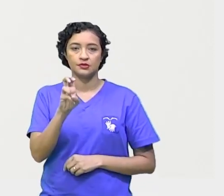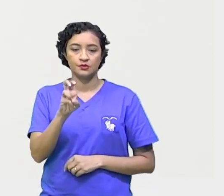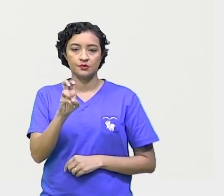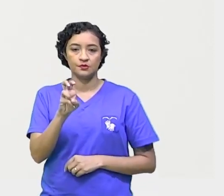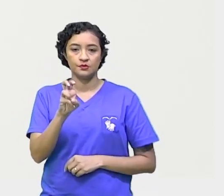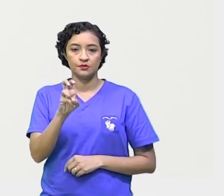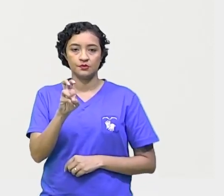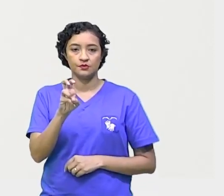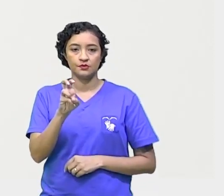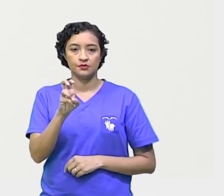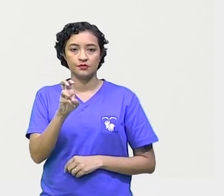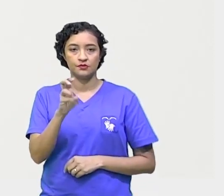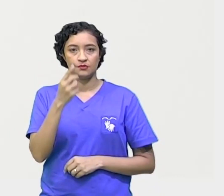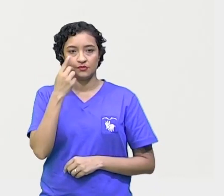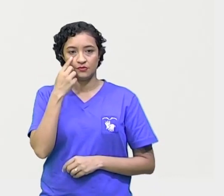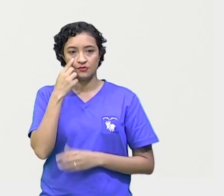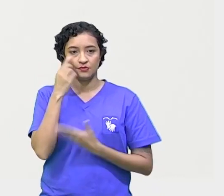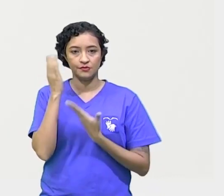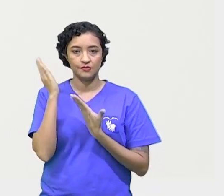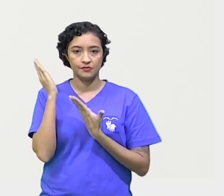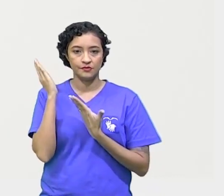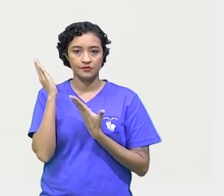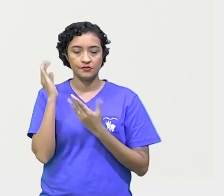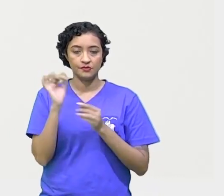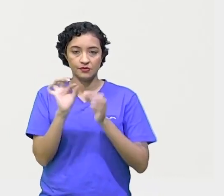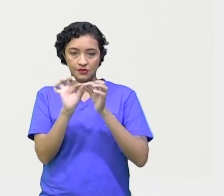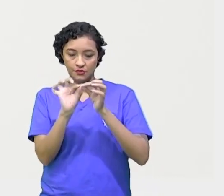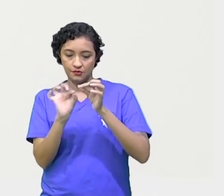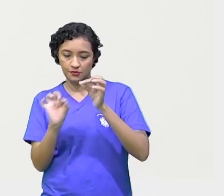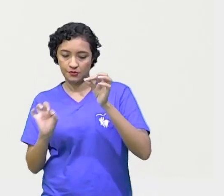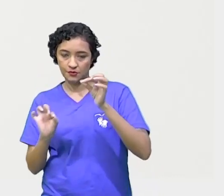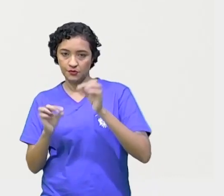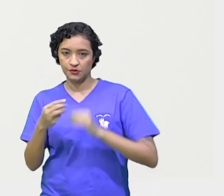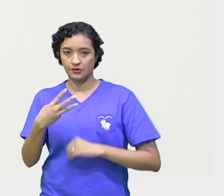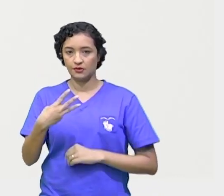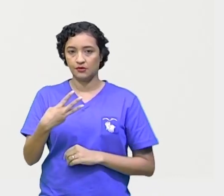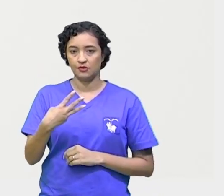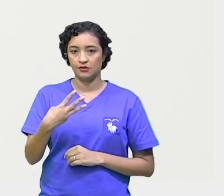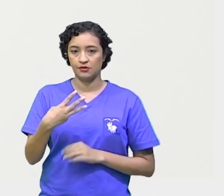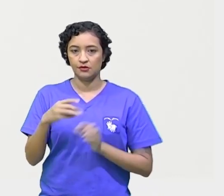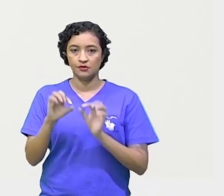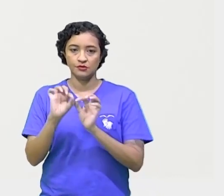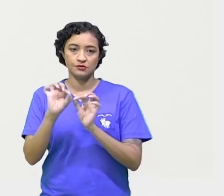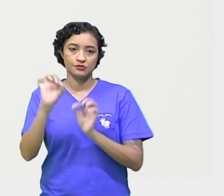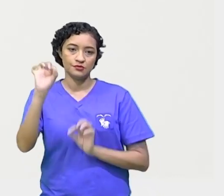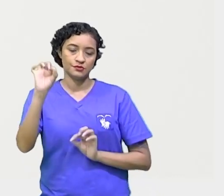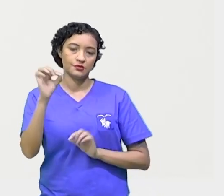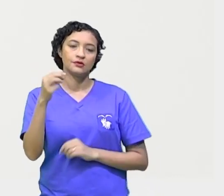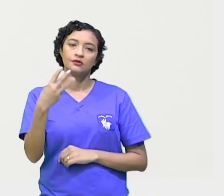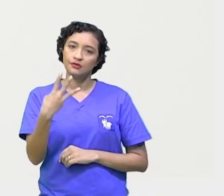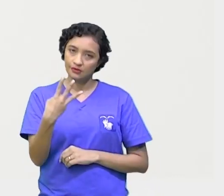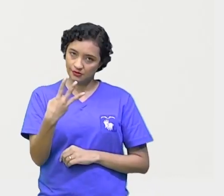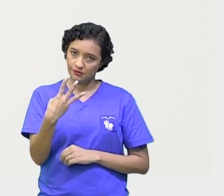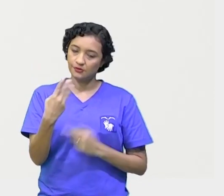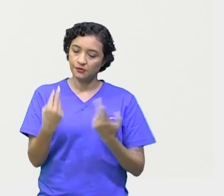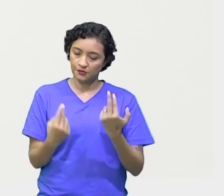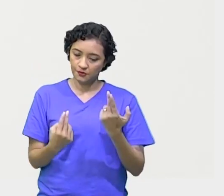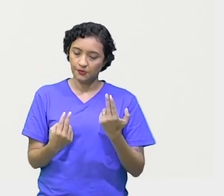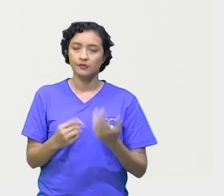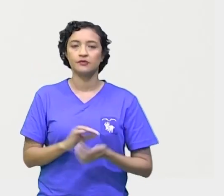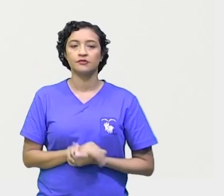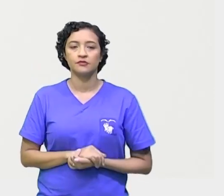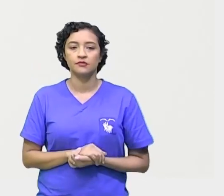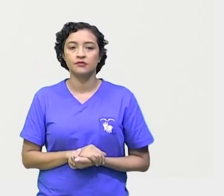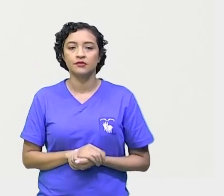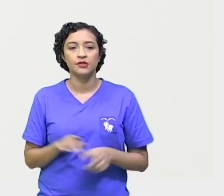esse ao lado do retângulo menor que vale quanto três logo esse aqui também vale quanto três esse